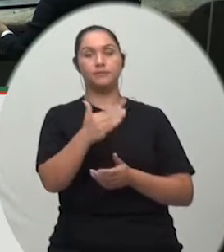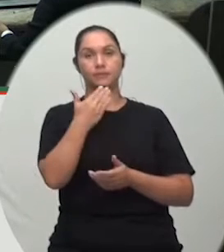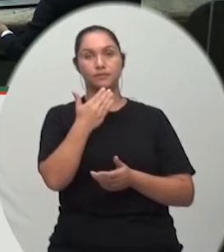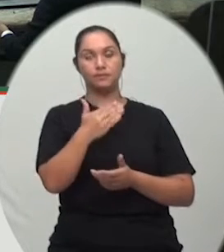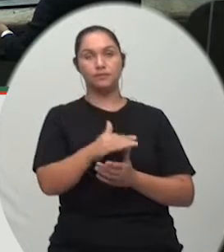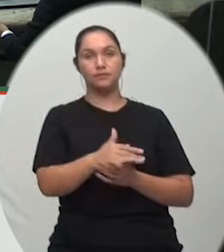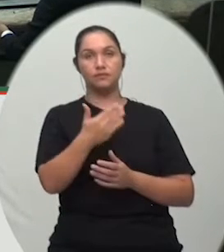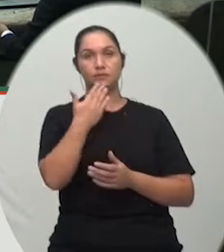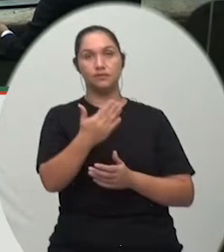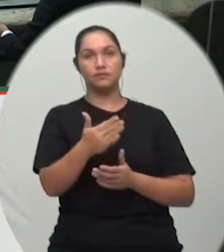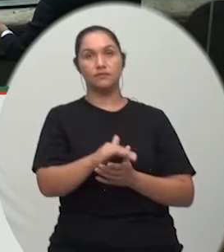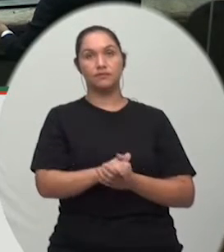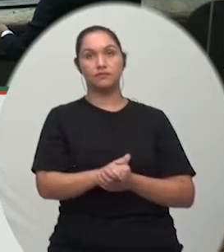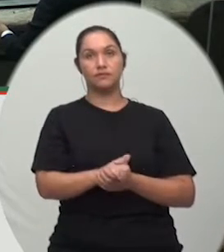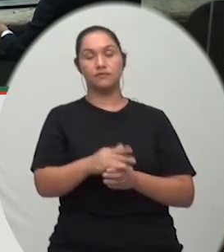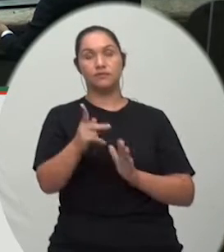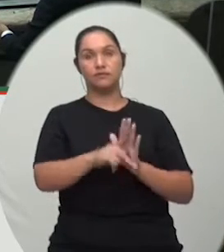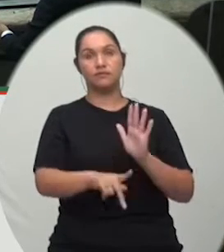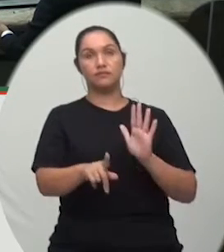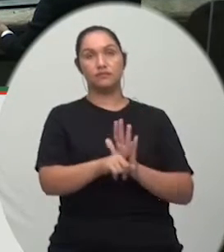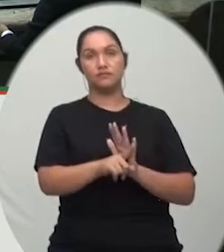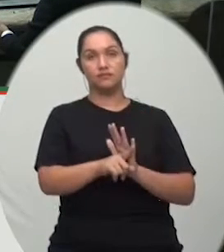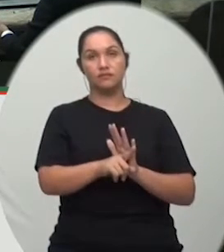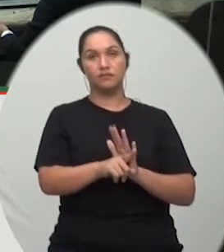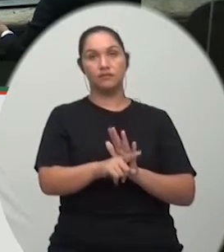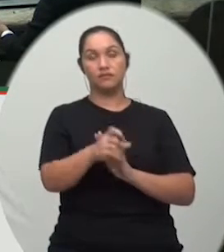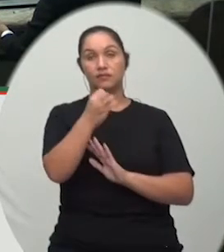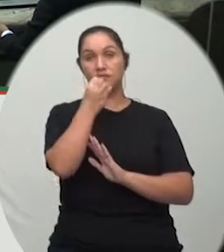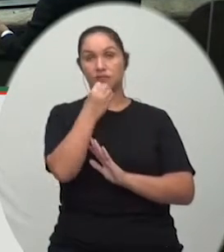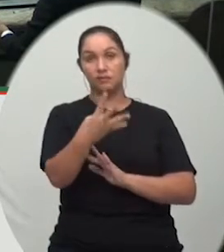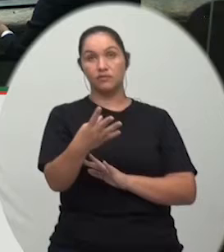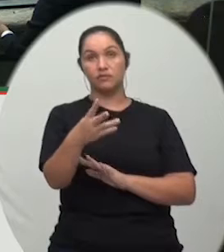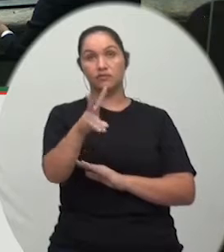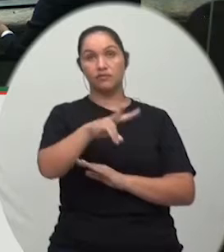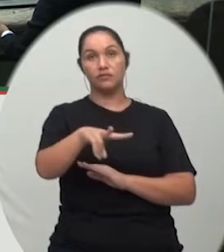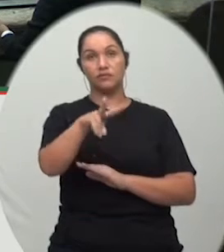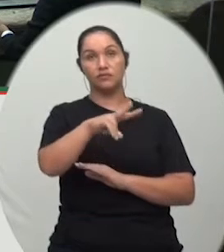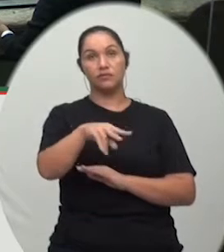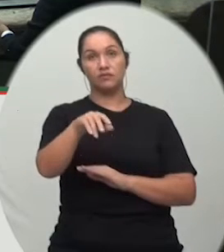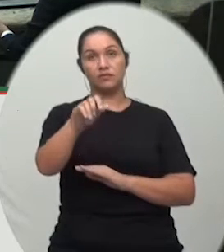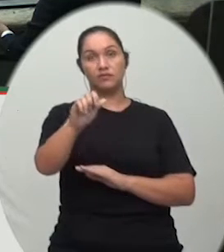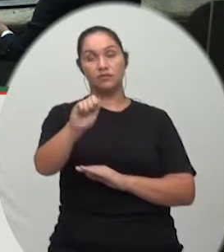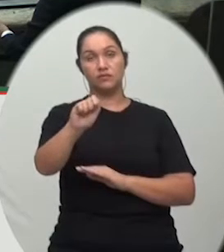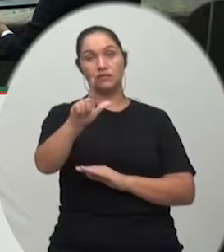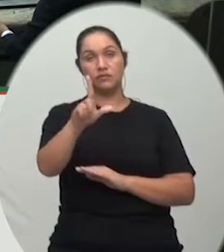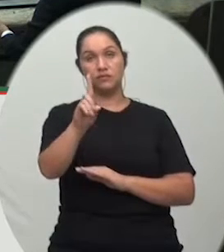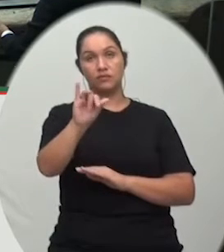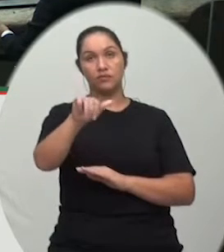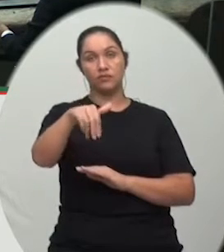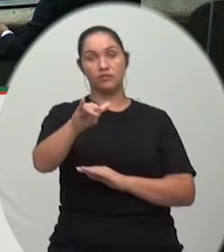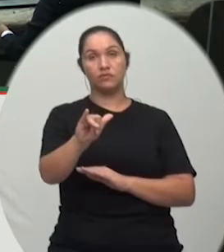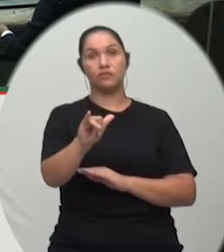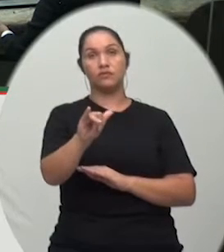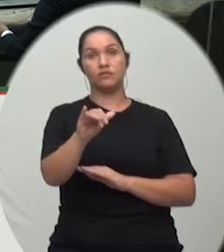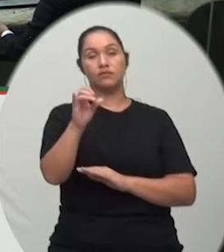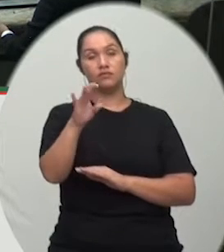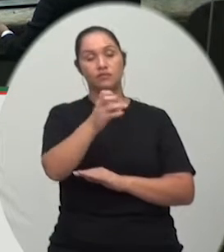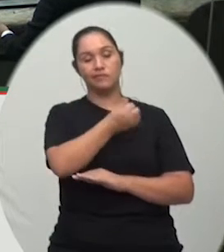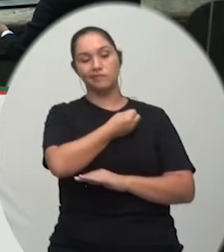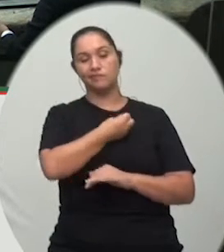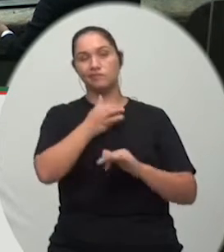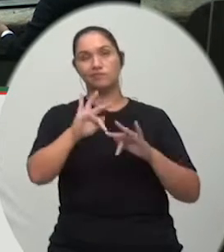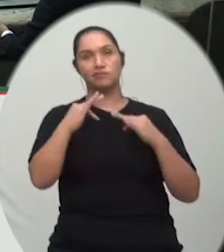aqui, esse projeto é muito bom, viu, vereador Aldinei, do Executivo. O que a gente está questionando é esse